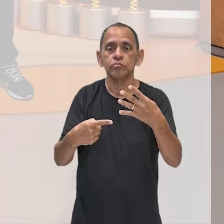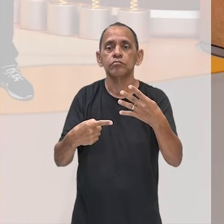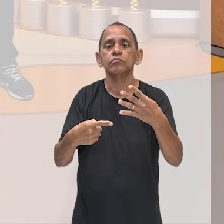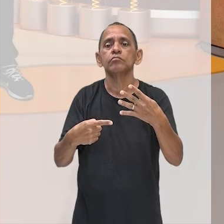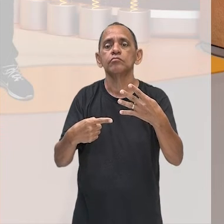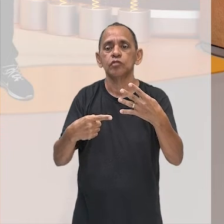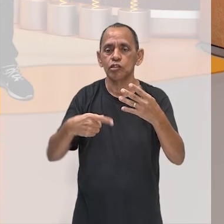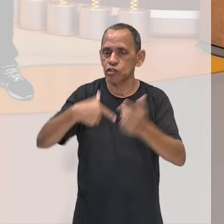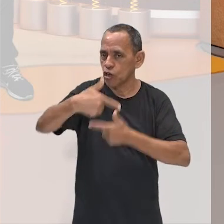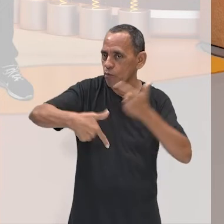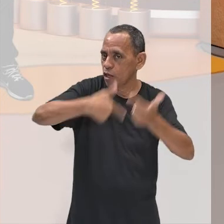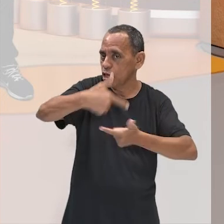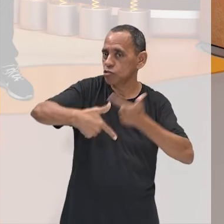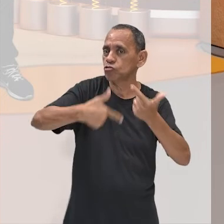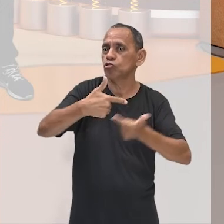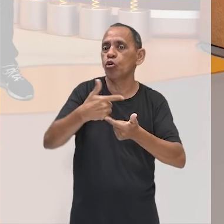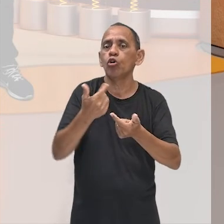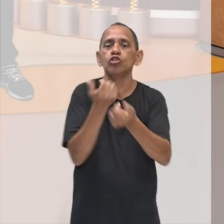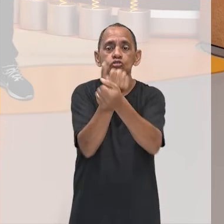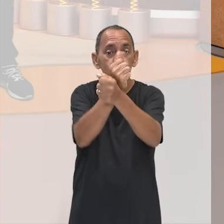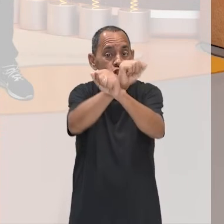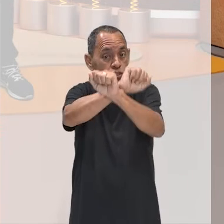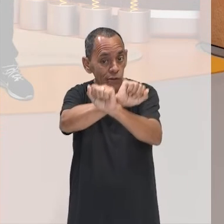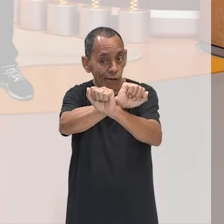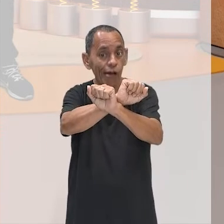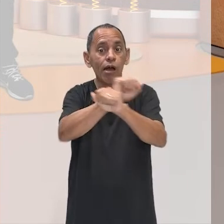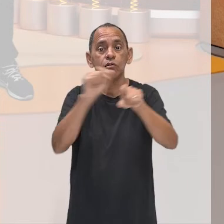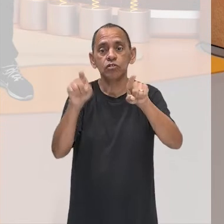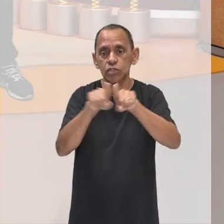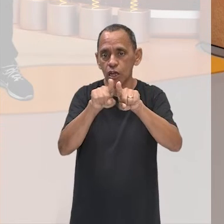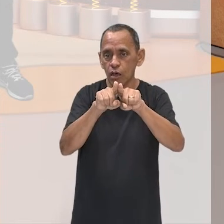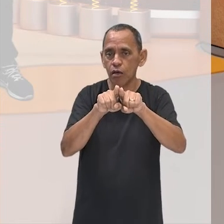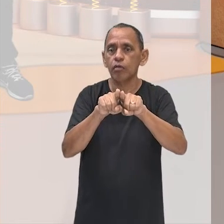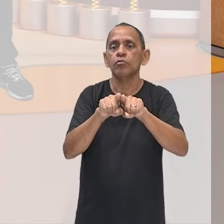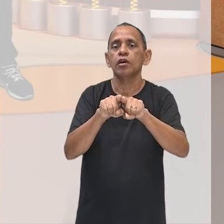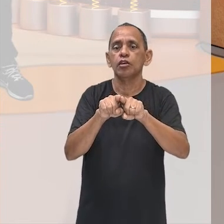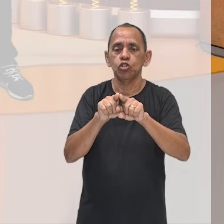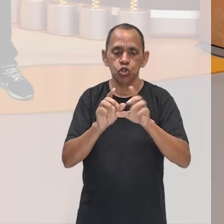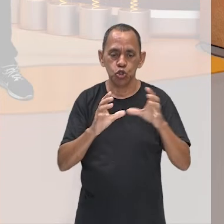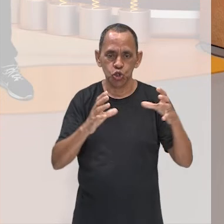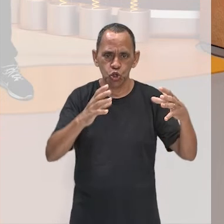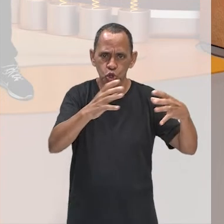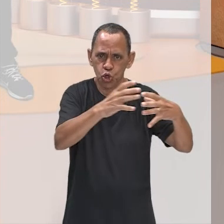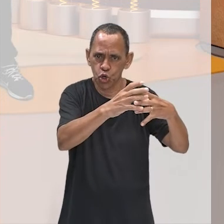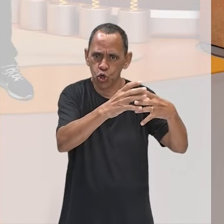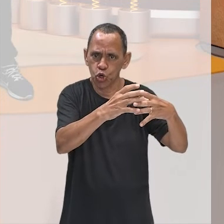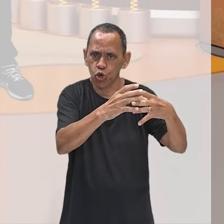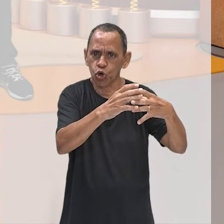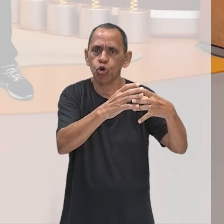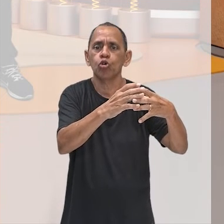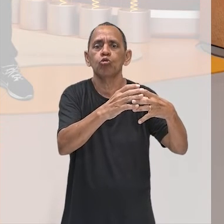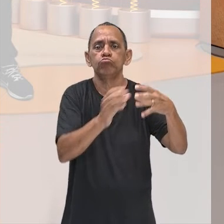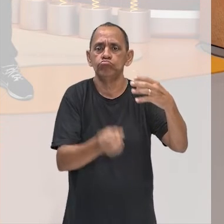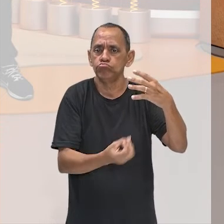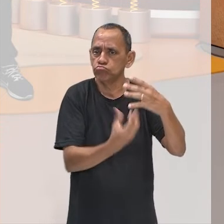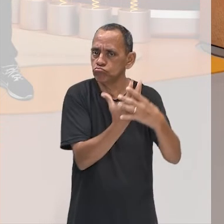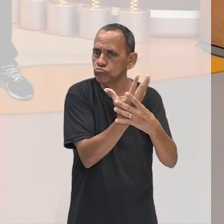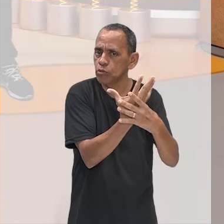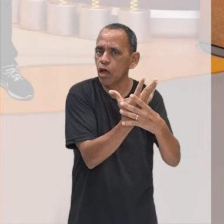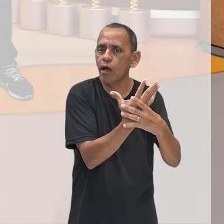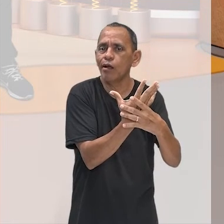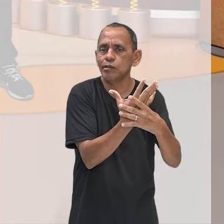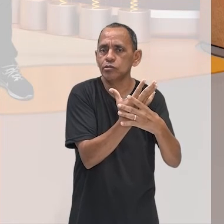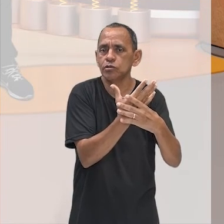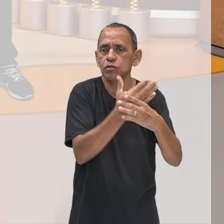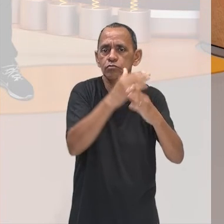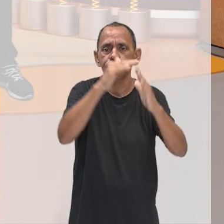trabalhadores urbanos e escravos, que vão formar aí grande parte da população. Esta camada da sociedade